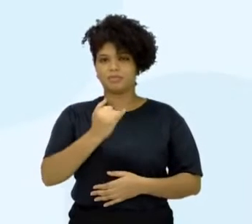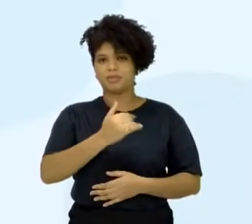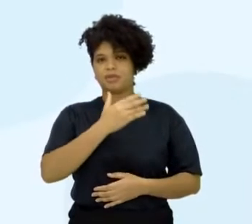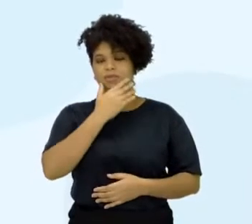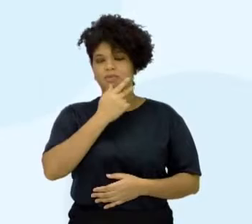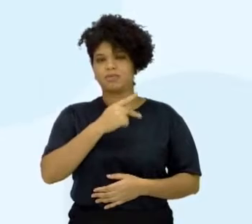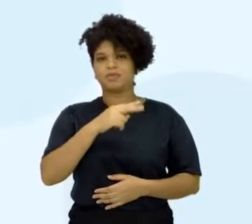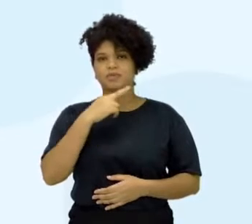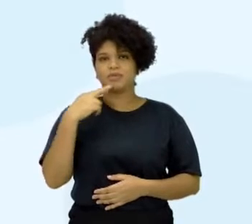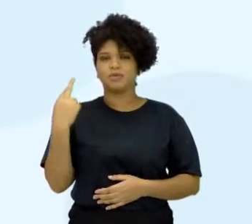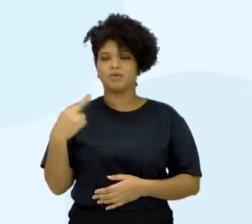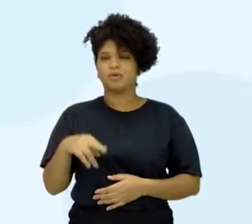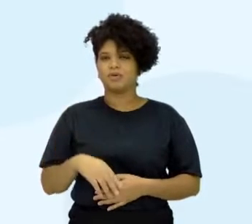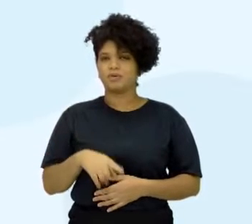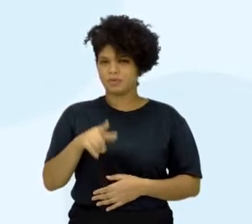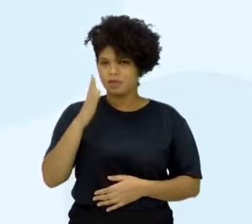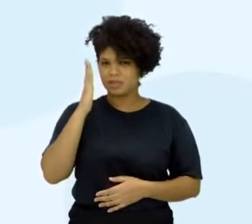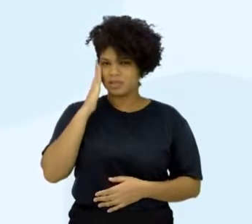Antônio aqui, ó. O que é